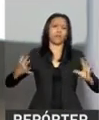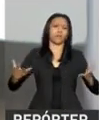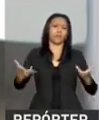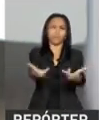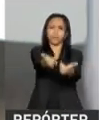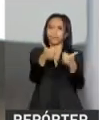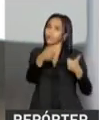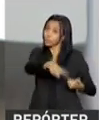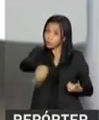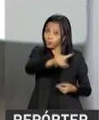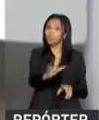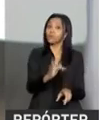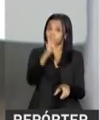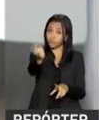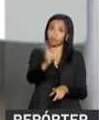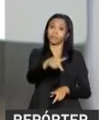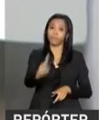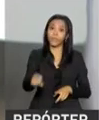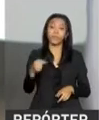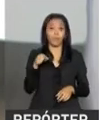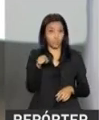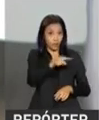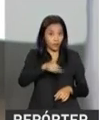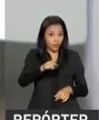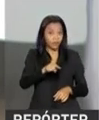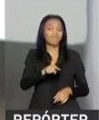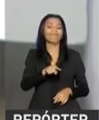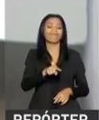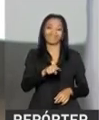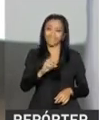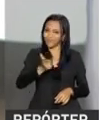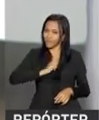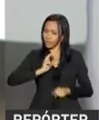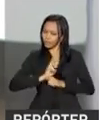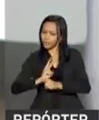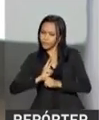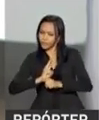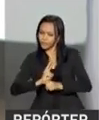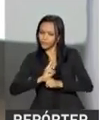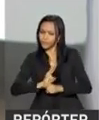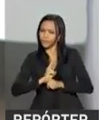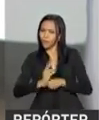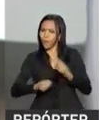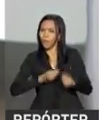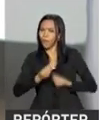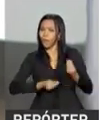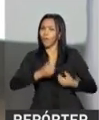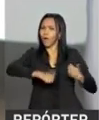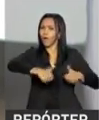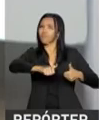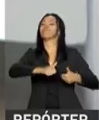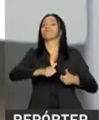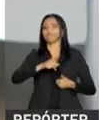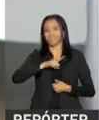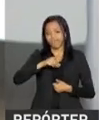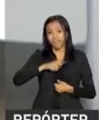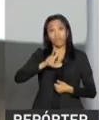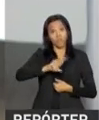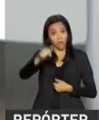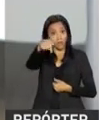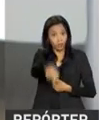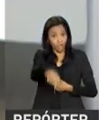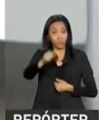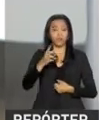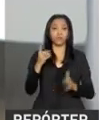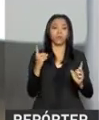inicial dos futuros professores, que terão um acompanhamento periódico. O evento vai ocorrer aqui